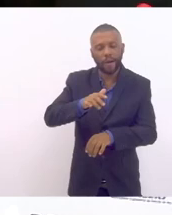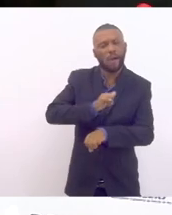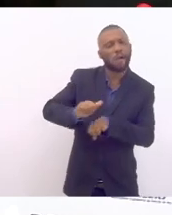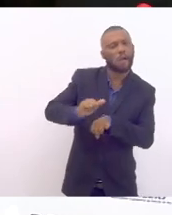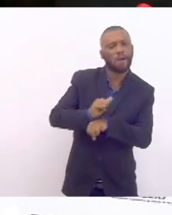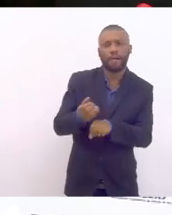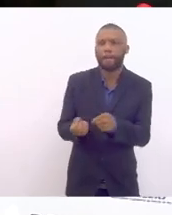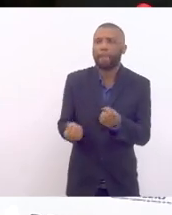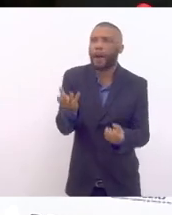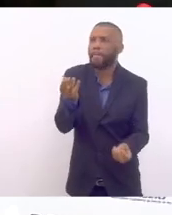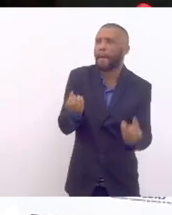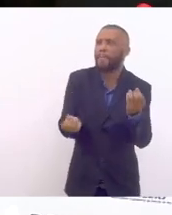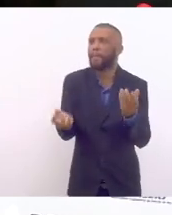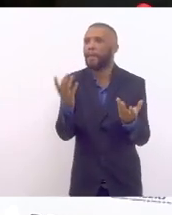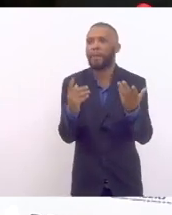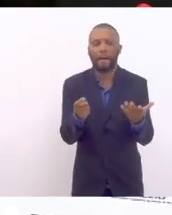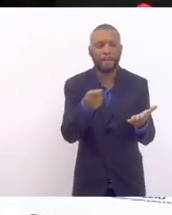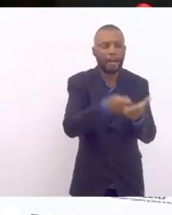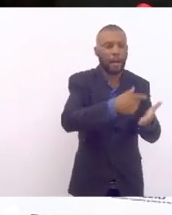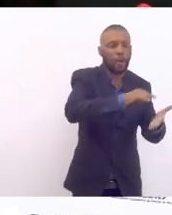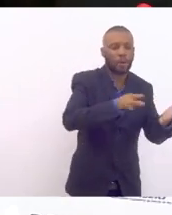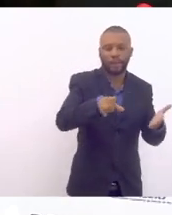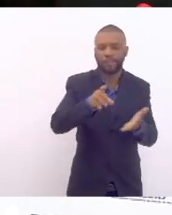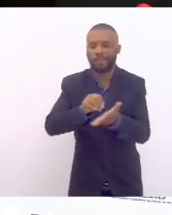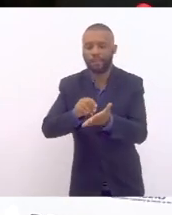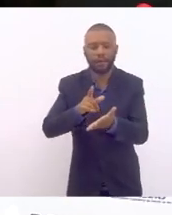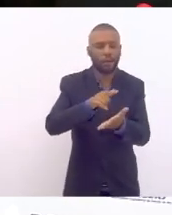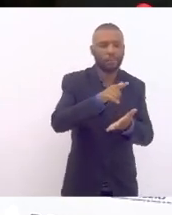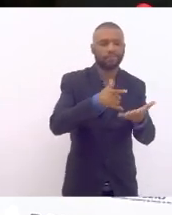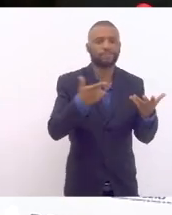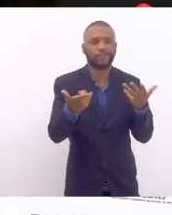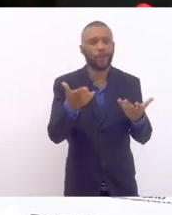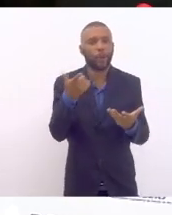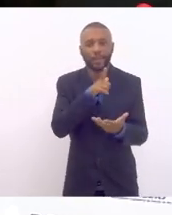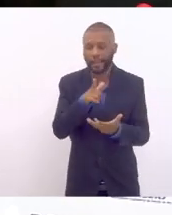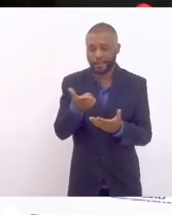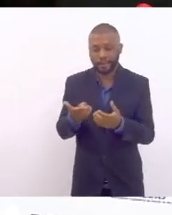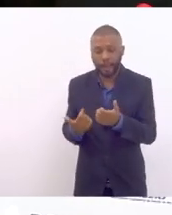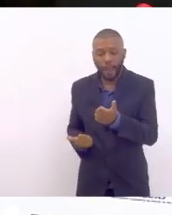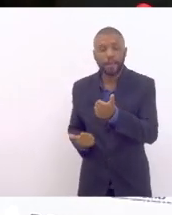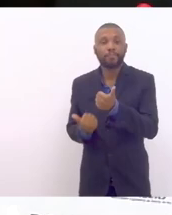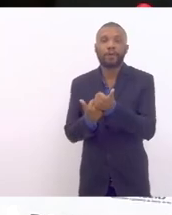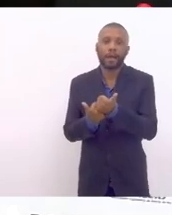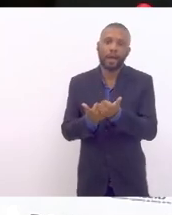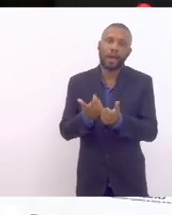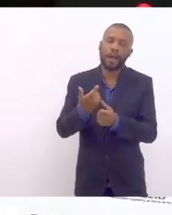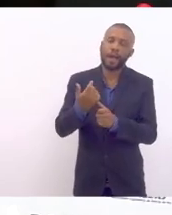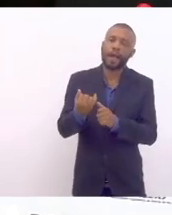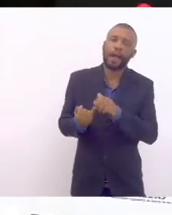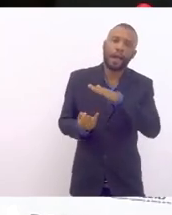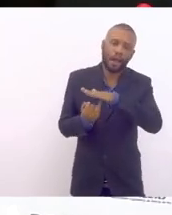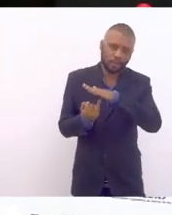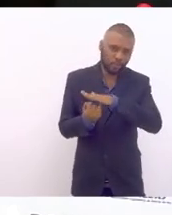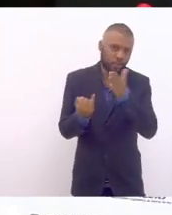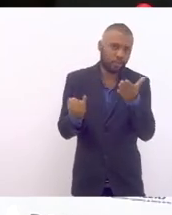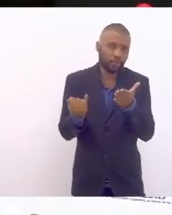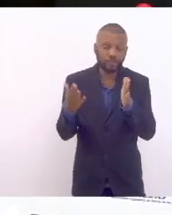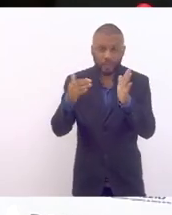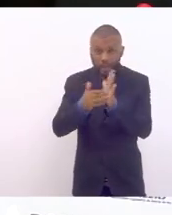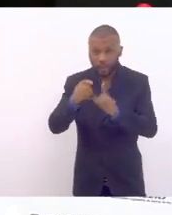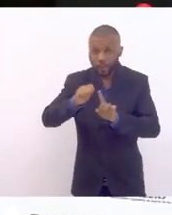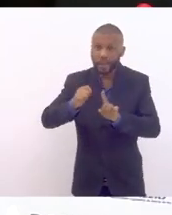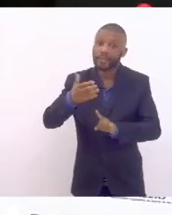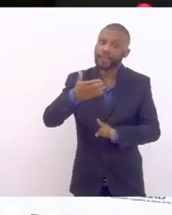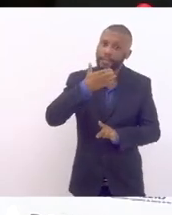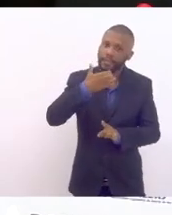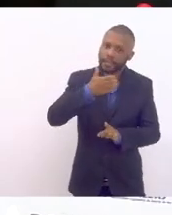consegui pagar as contas e manter a instituição então quando a gente fala que a gente consegue manter instituição até dezembro até Novembro é porque a